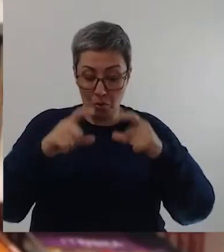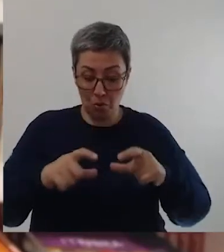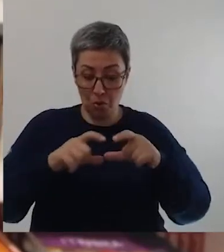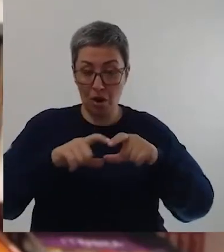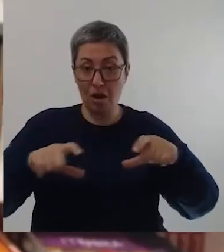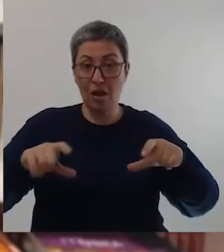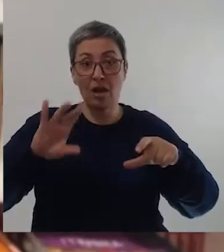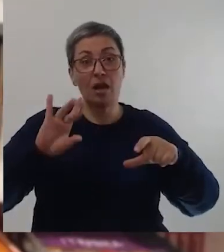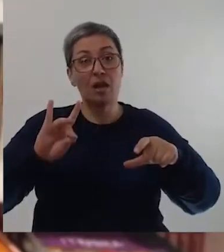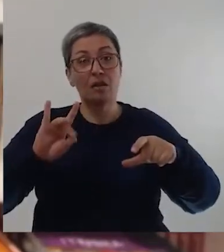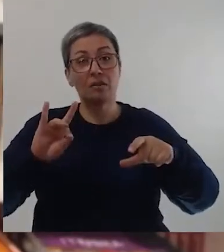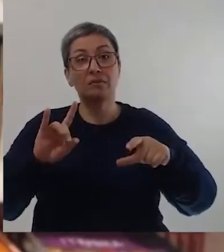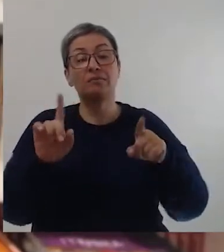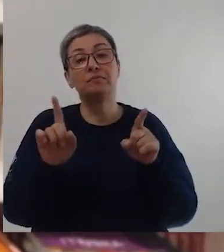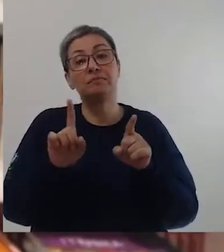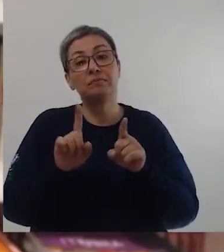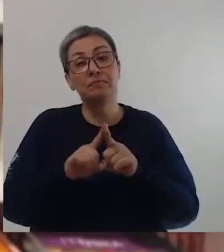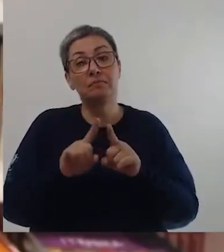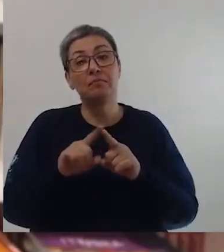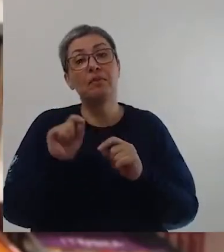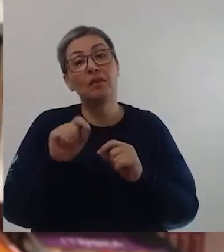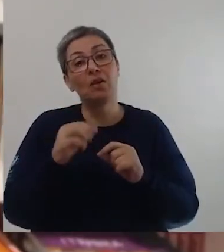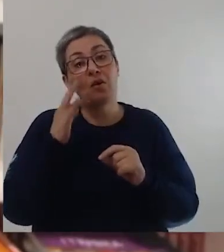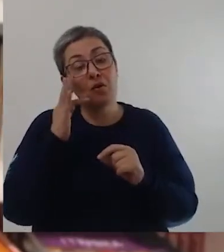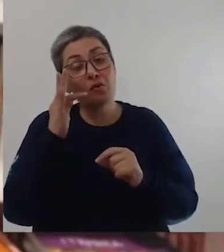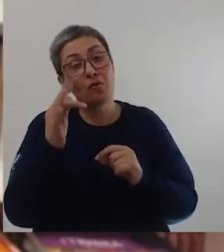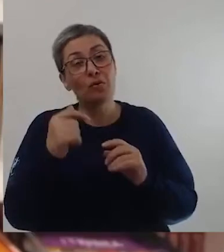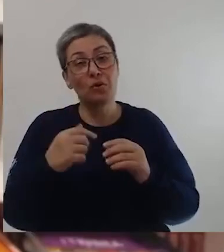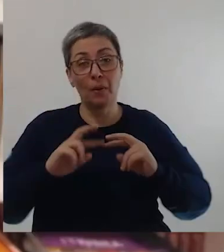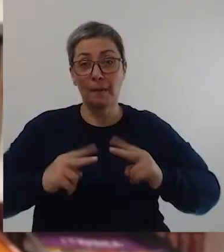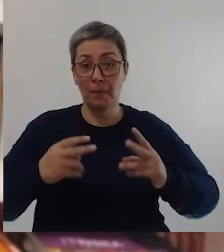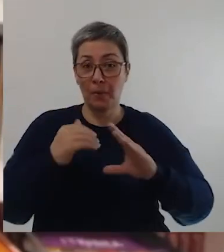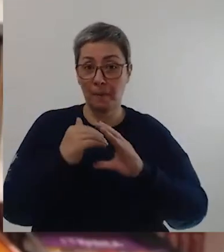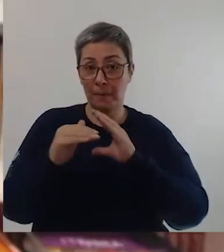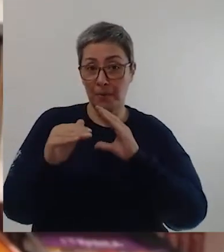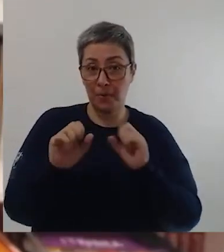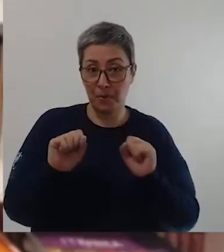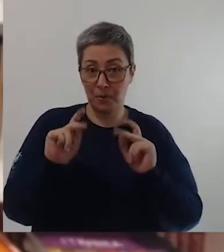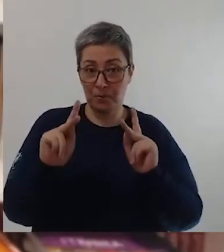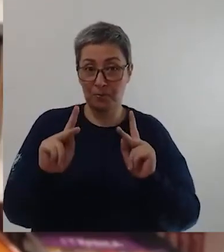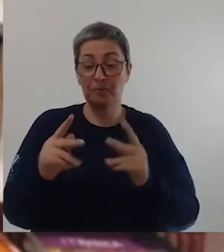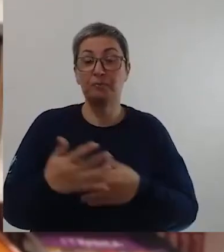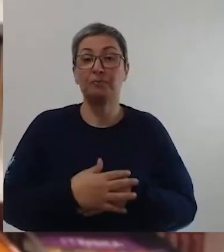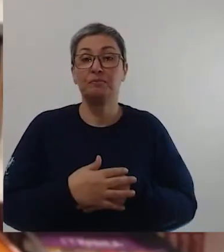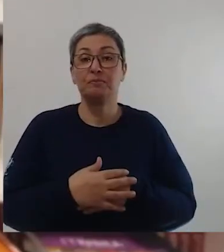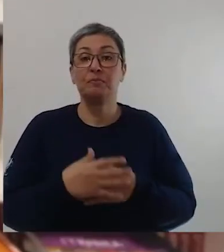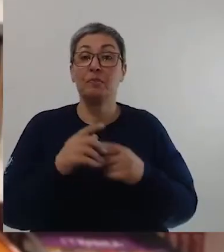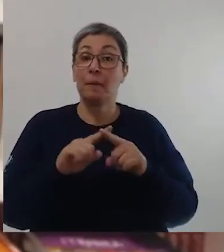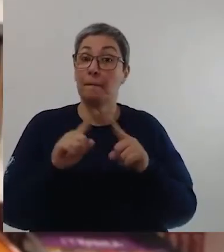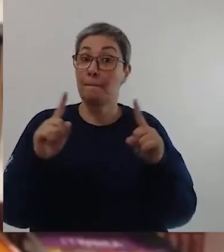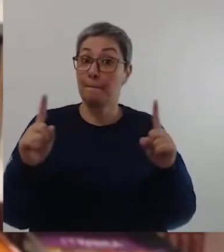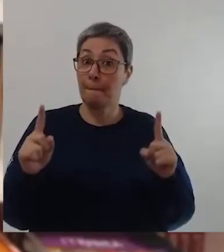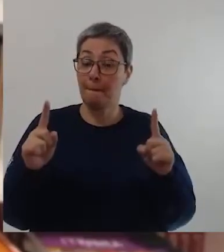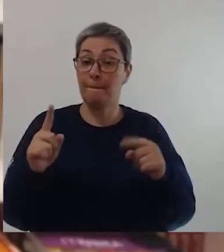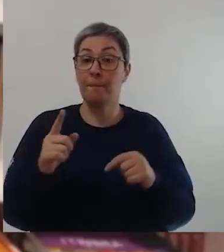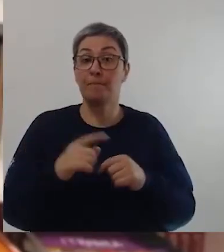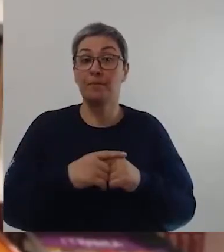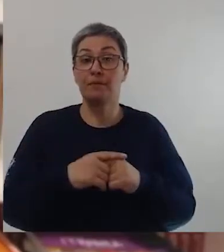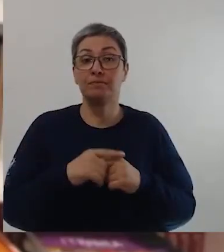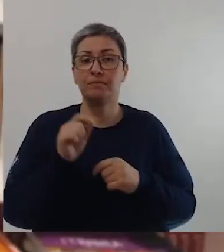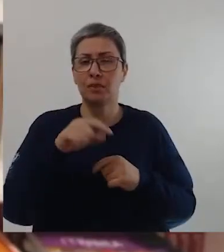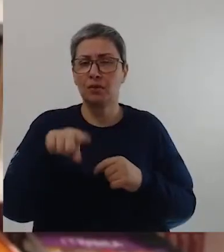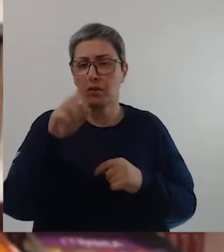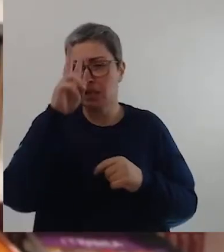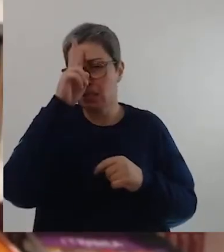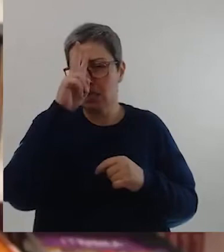esse registro céu né para para encaminhar para a gente tudo bem pô mas